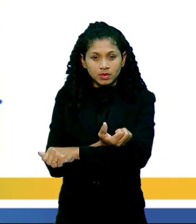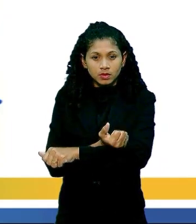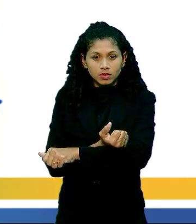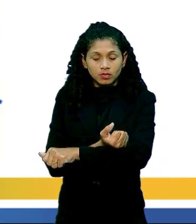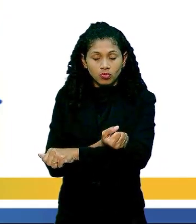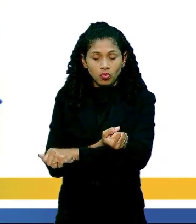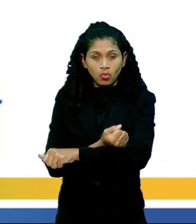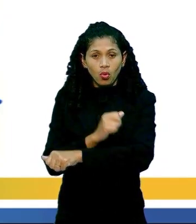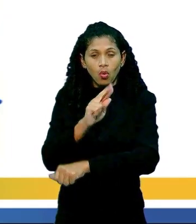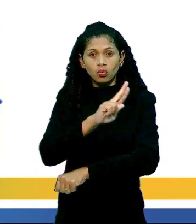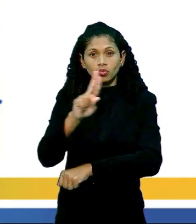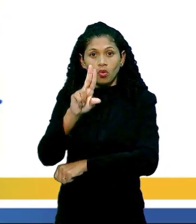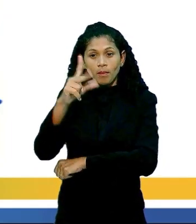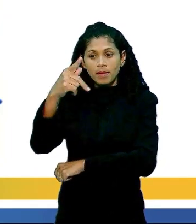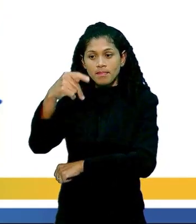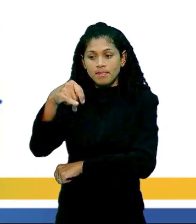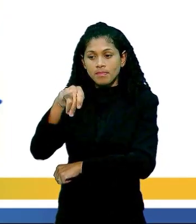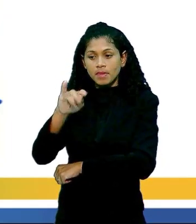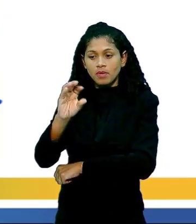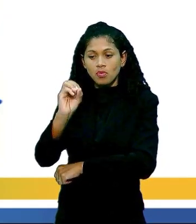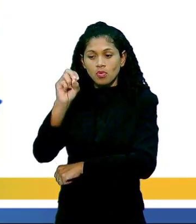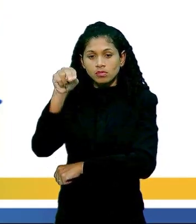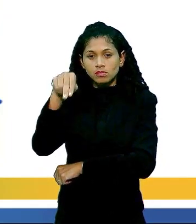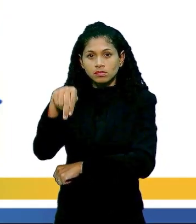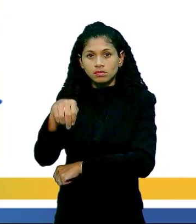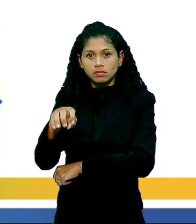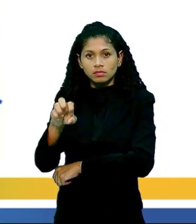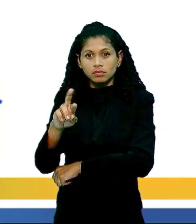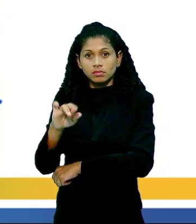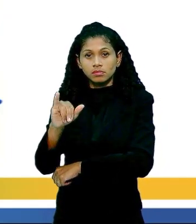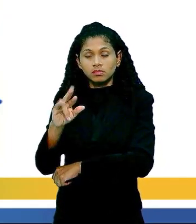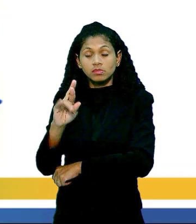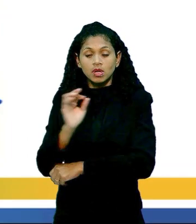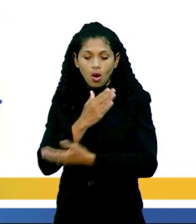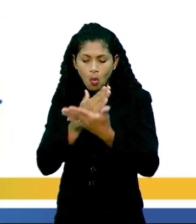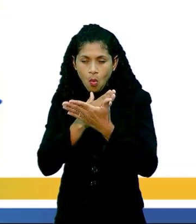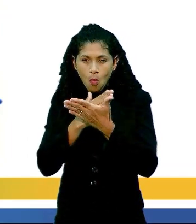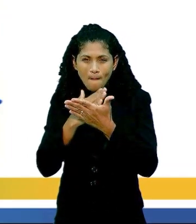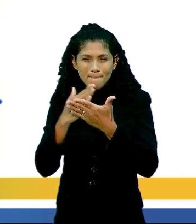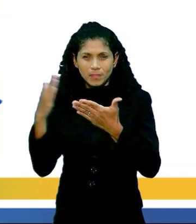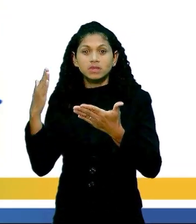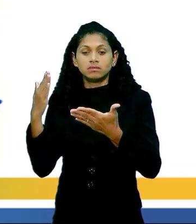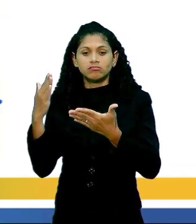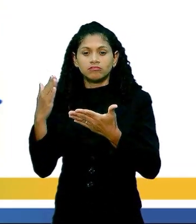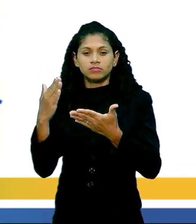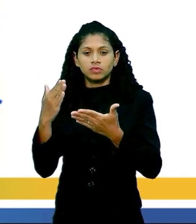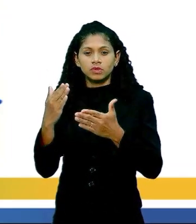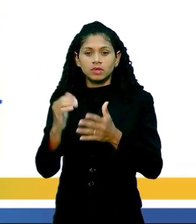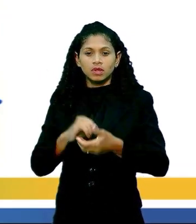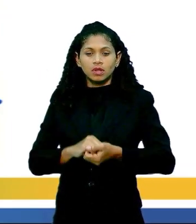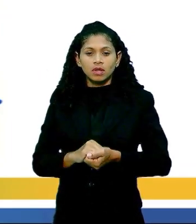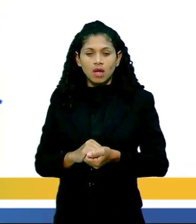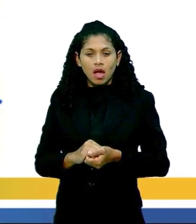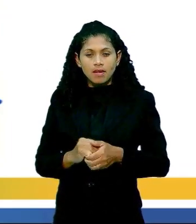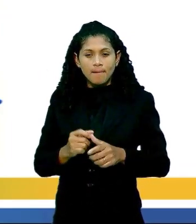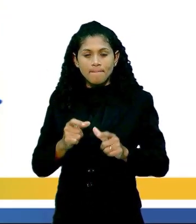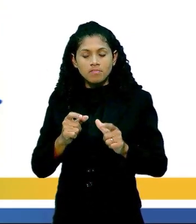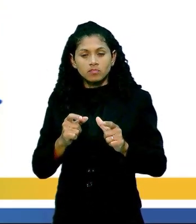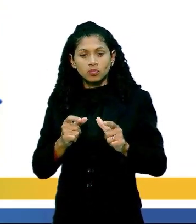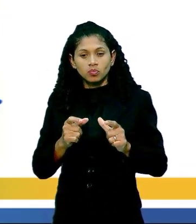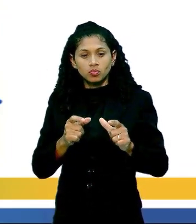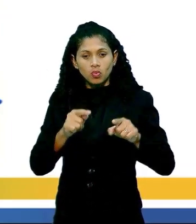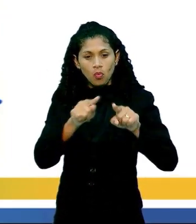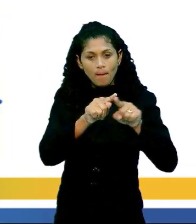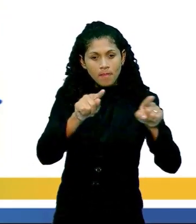espécies pioneiras. Depois, no segundo quadradinho aí, no terceiro, no quarto,